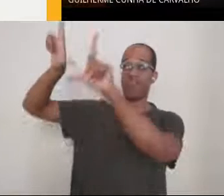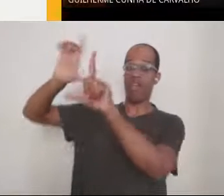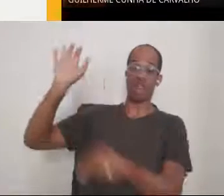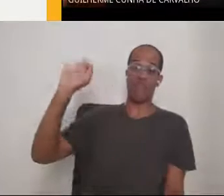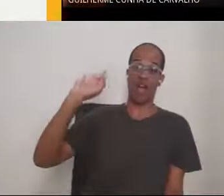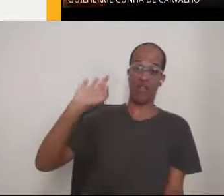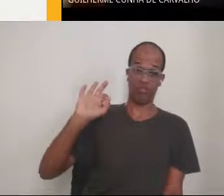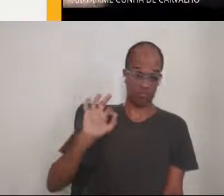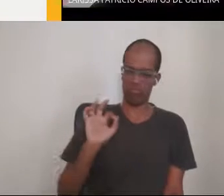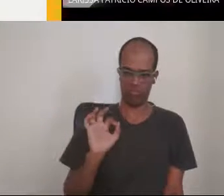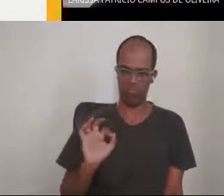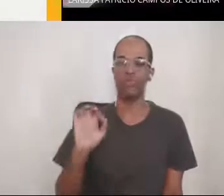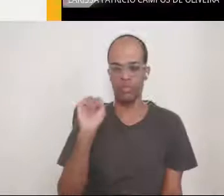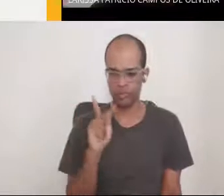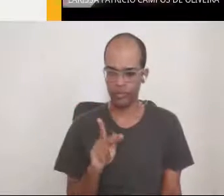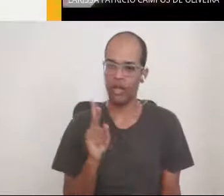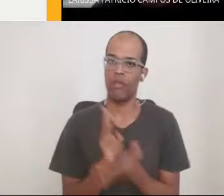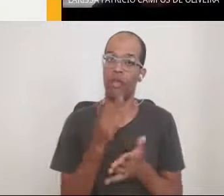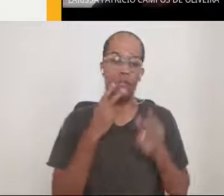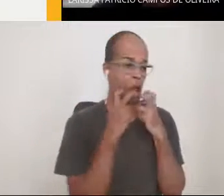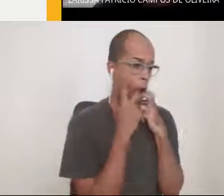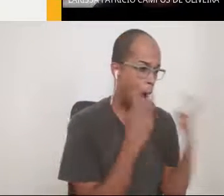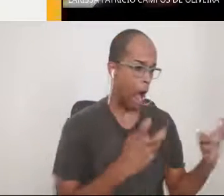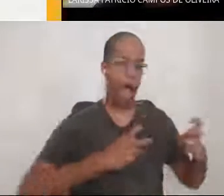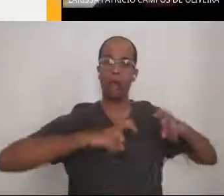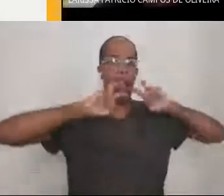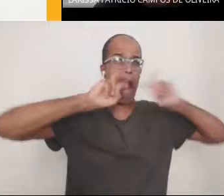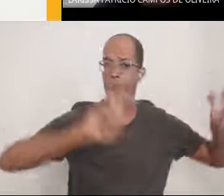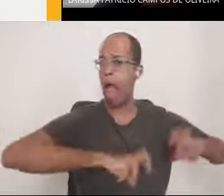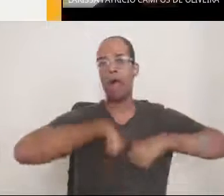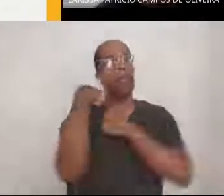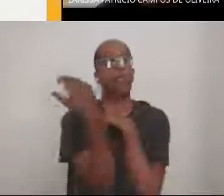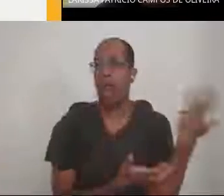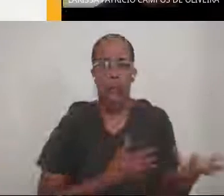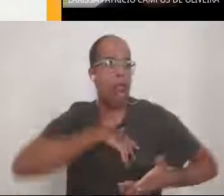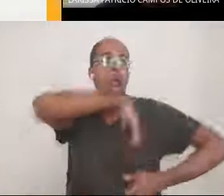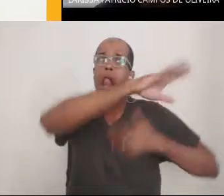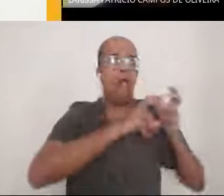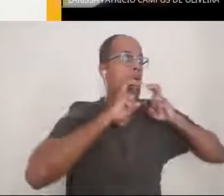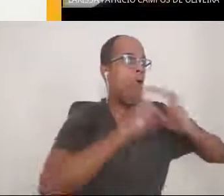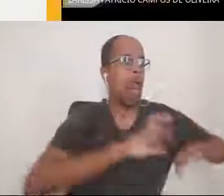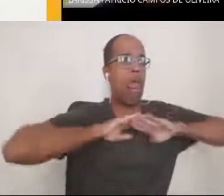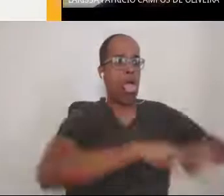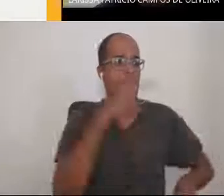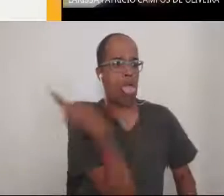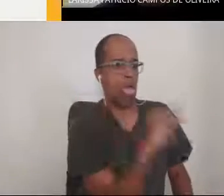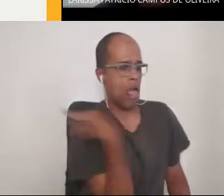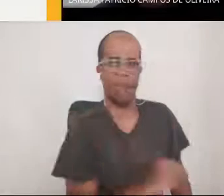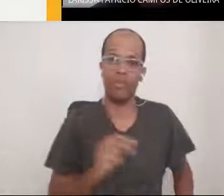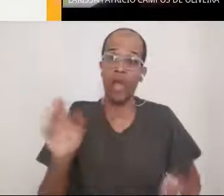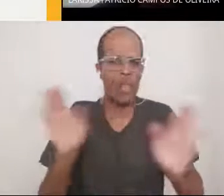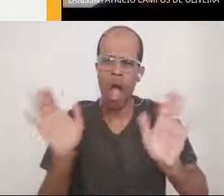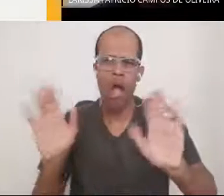fazer mais nada, não é isso? Como a gente sempre fala, não adianta gritar, não é para os pais responsáveis, né? Não é para gritar com o aluno, não é para bater, nada